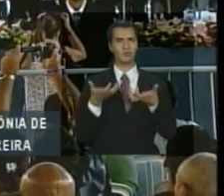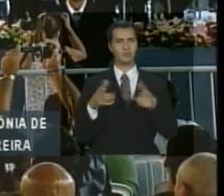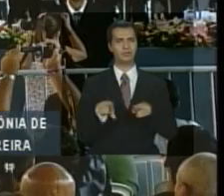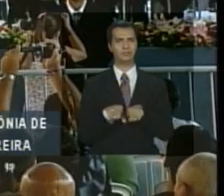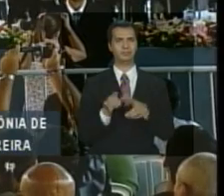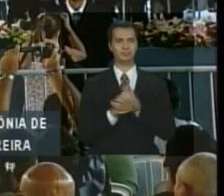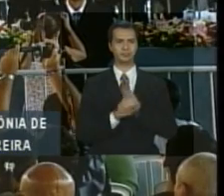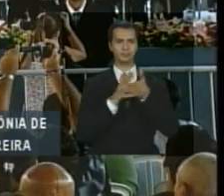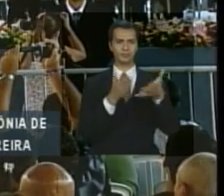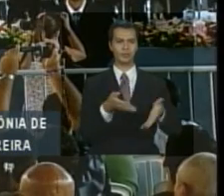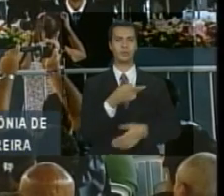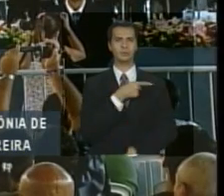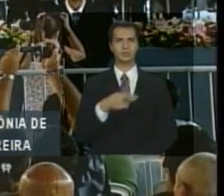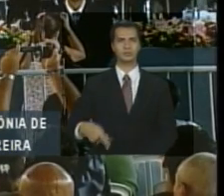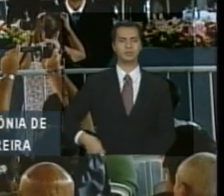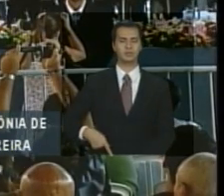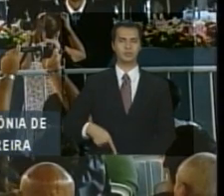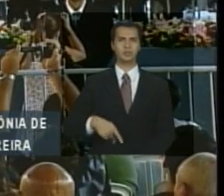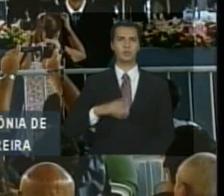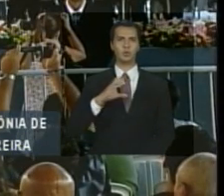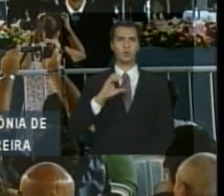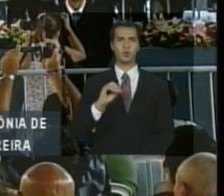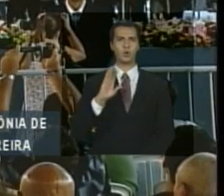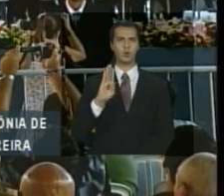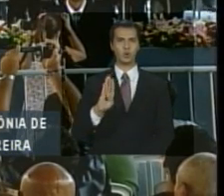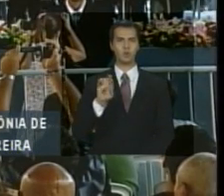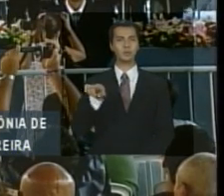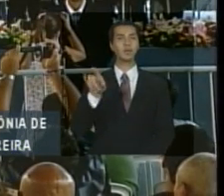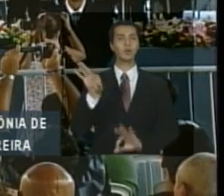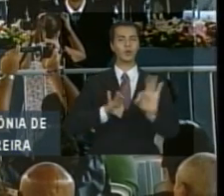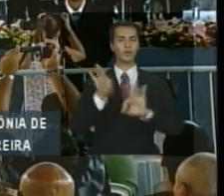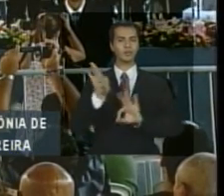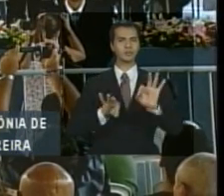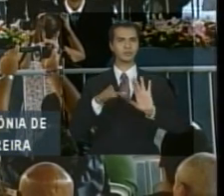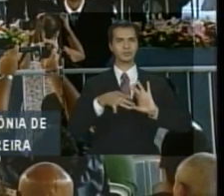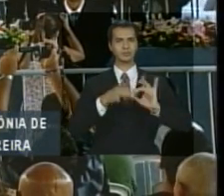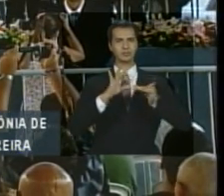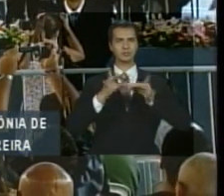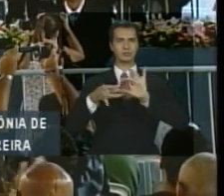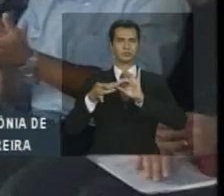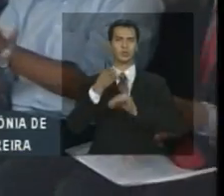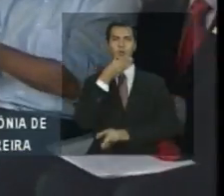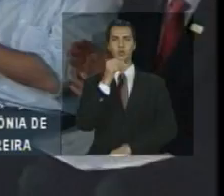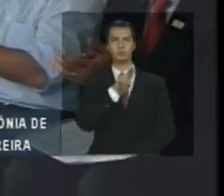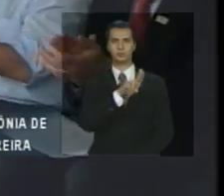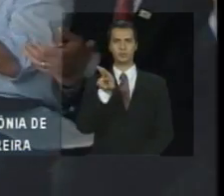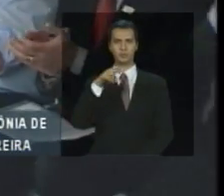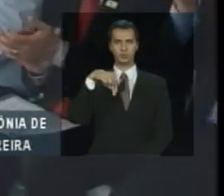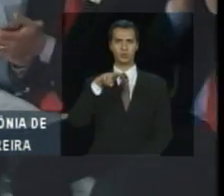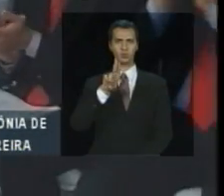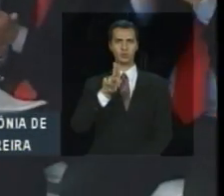grande presidente do Comitê Olímpico Brasileiro, Comitê Organizador dos Jogos Olímpicos, Carlos Arthur Nussmann.